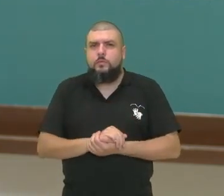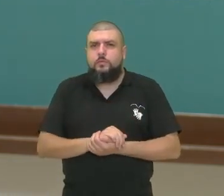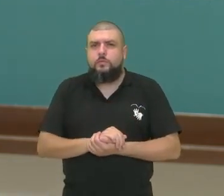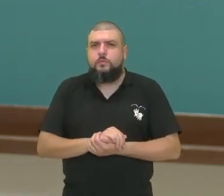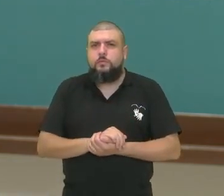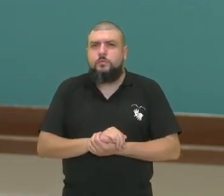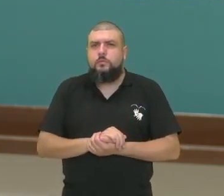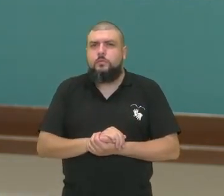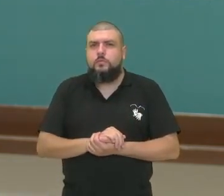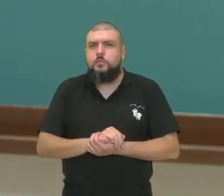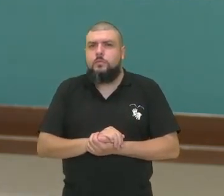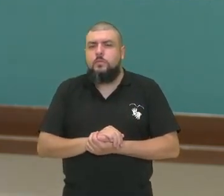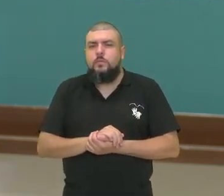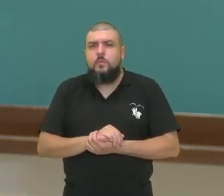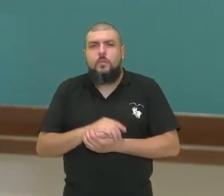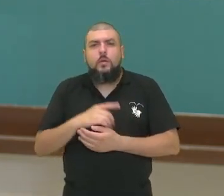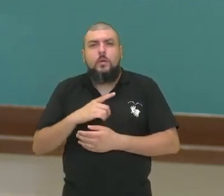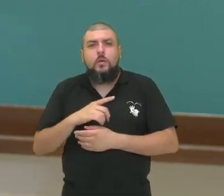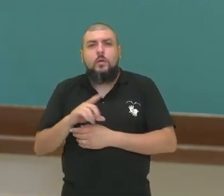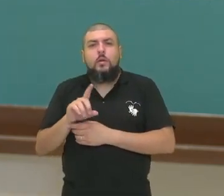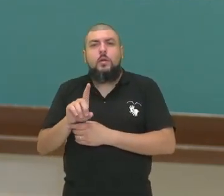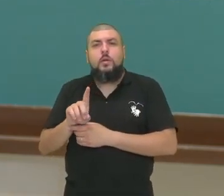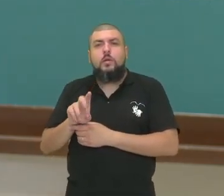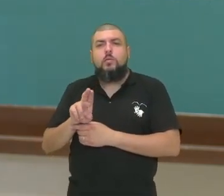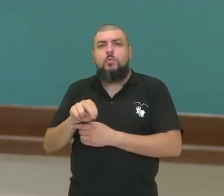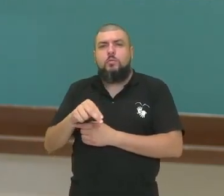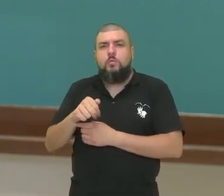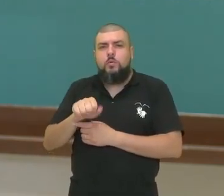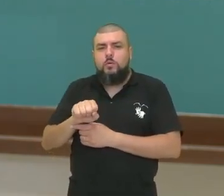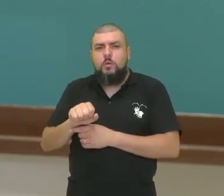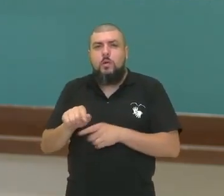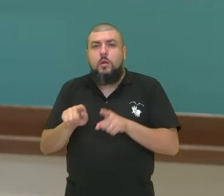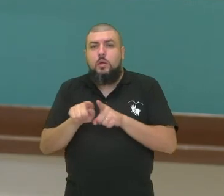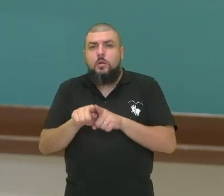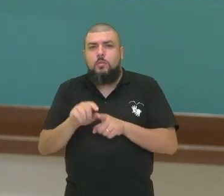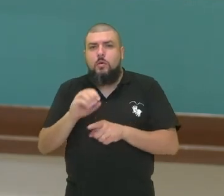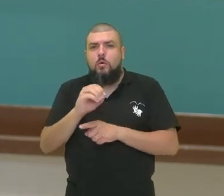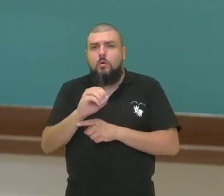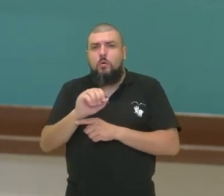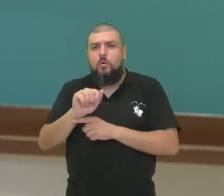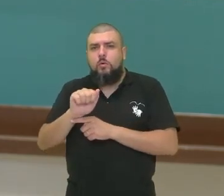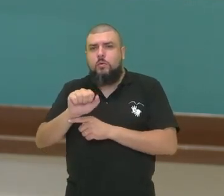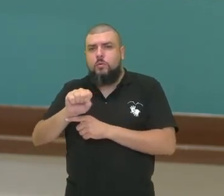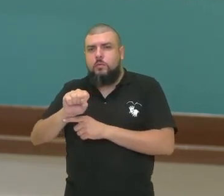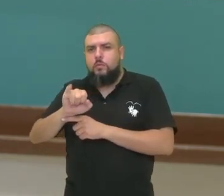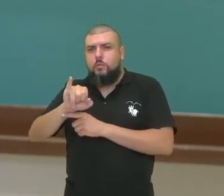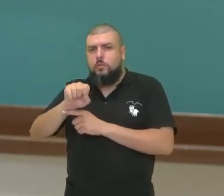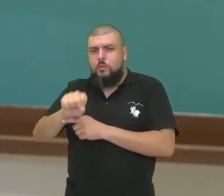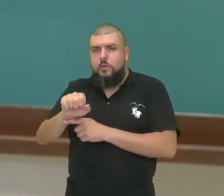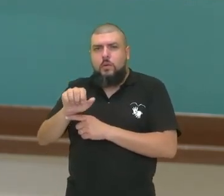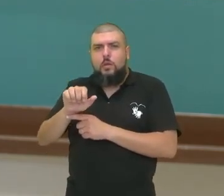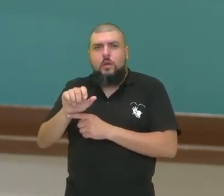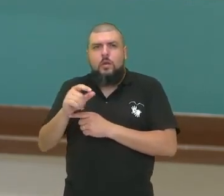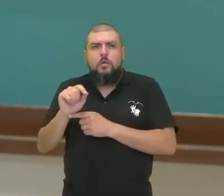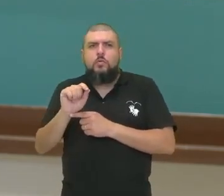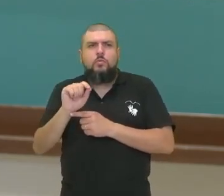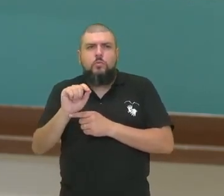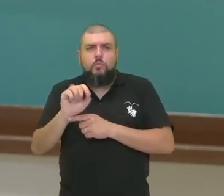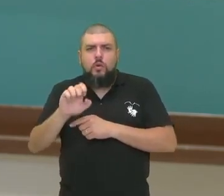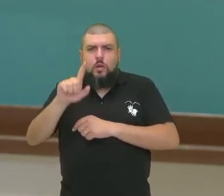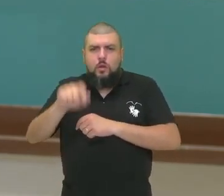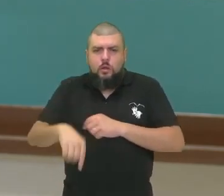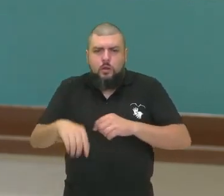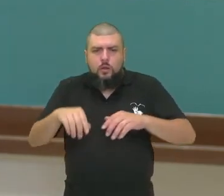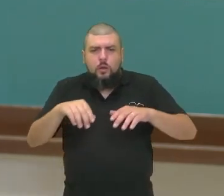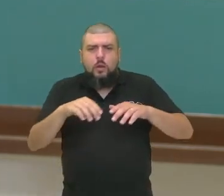paisagem é composta por dunas, oásis, né, que são aquelas, entre aspas, ilhas, né, de vegetação, cercada por areia,